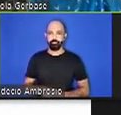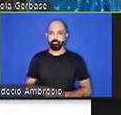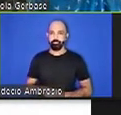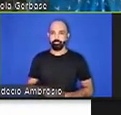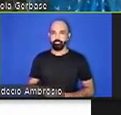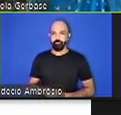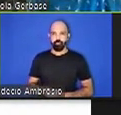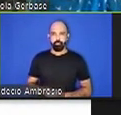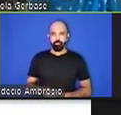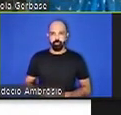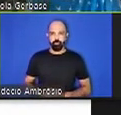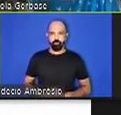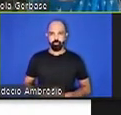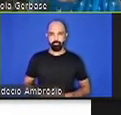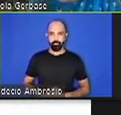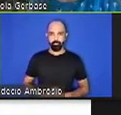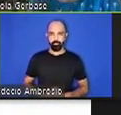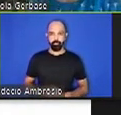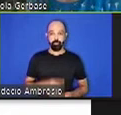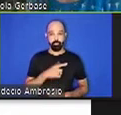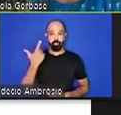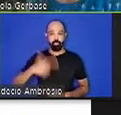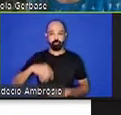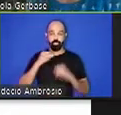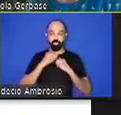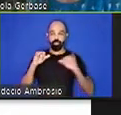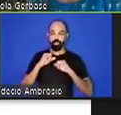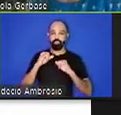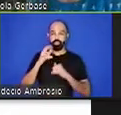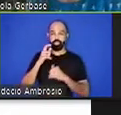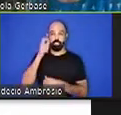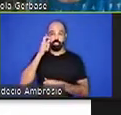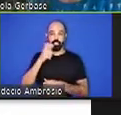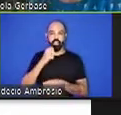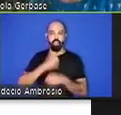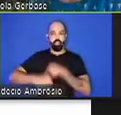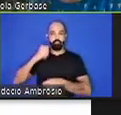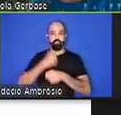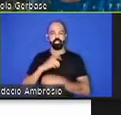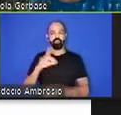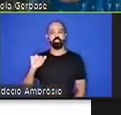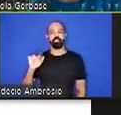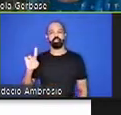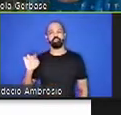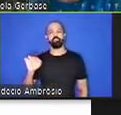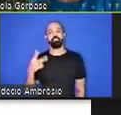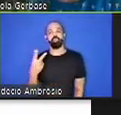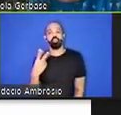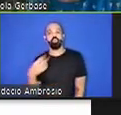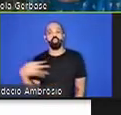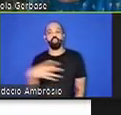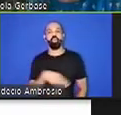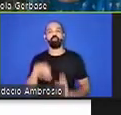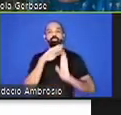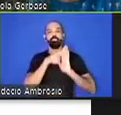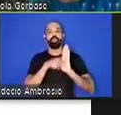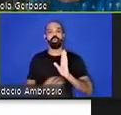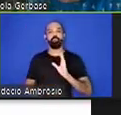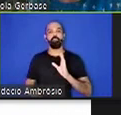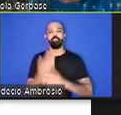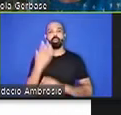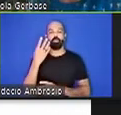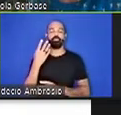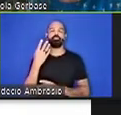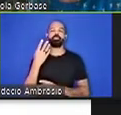Aqui uma outra notícia interessante, foi do ano passado, o DAD lançou 2 novos programas para formação de